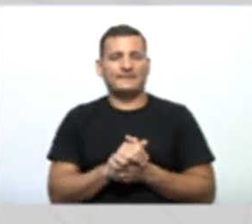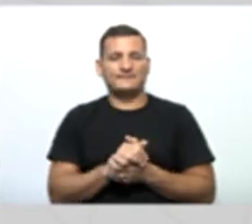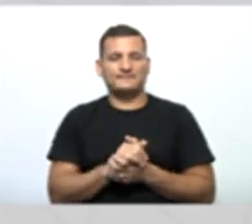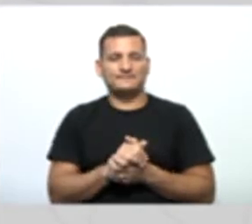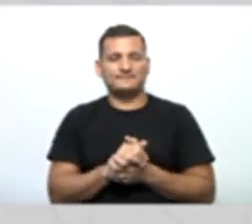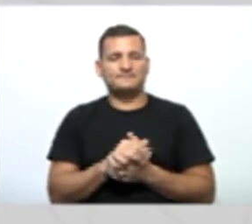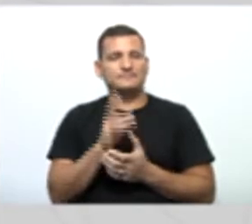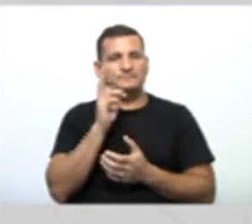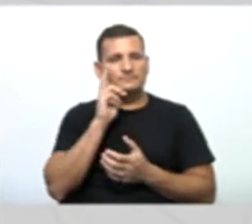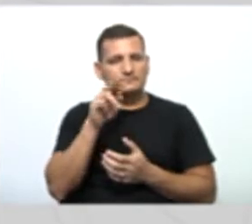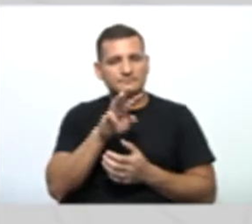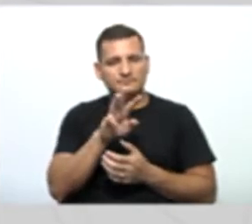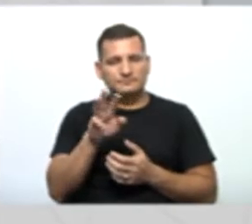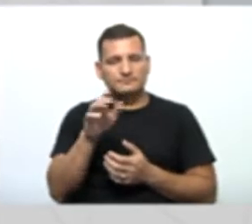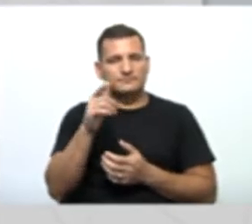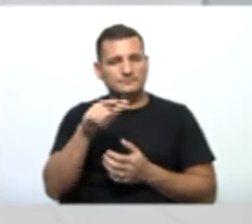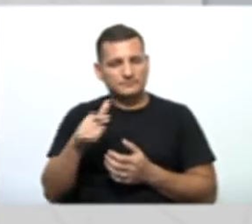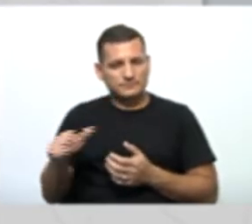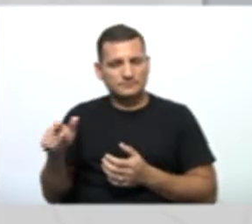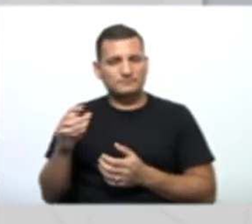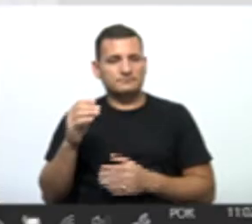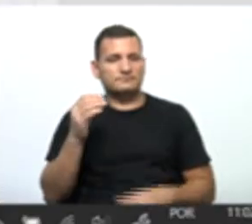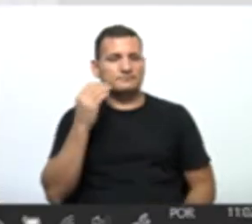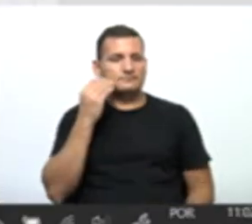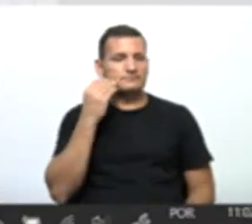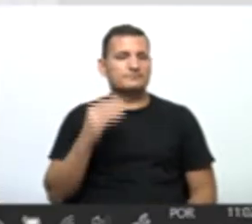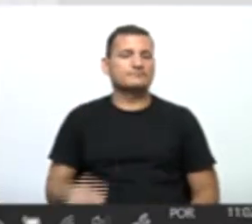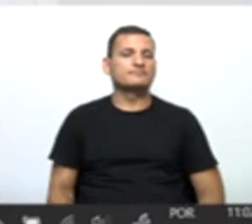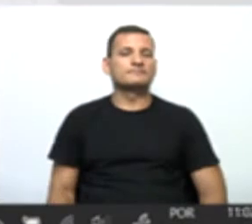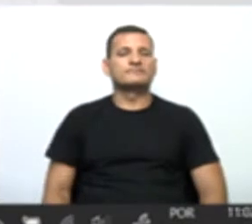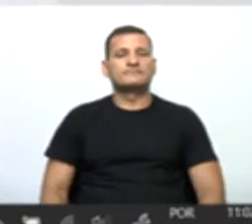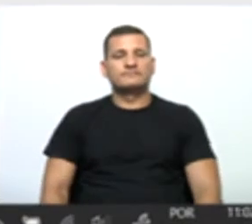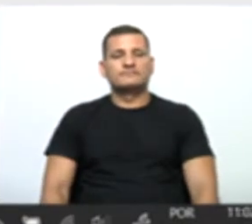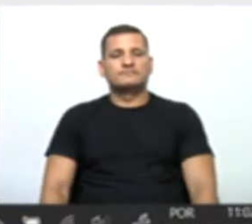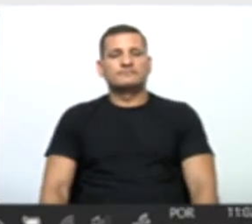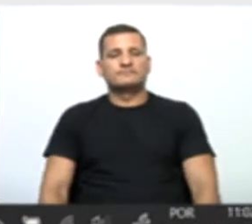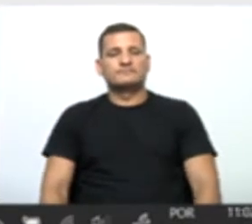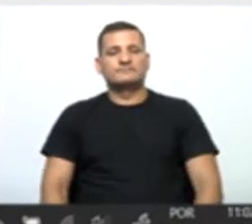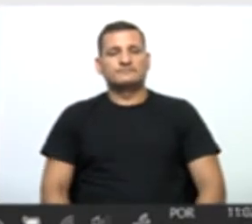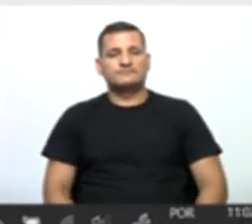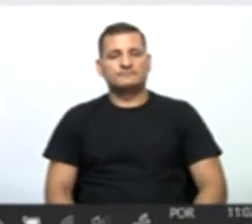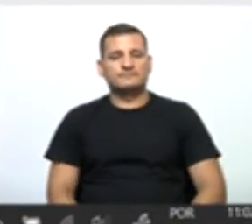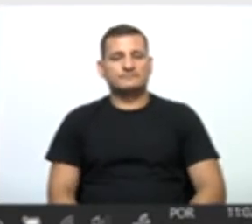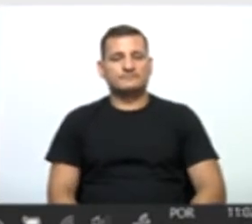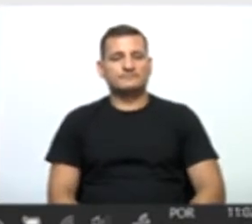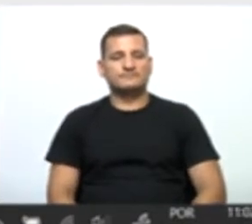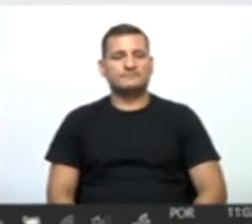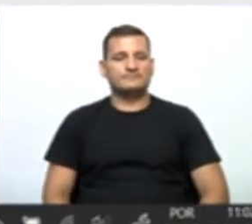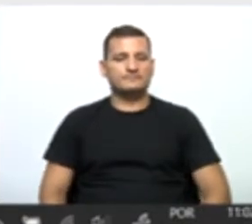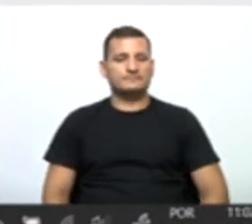observe as repetições. Vou mostrar aqui para vocês, ó, aqui no site do IFRO, ó.